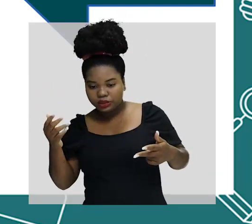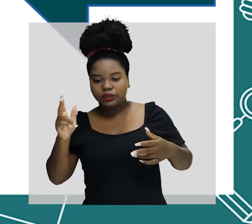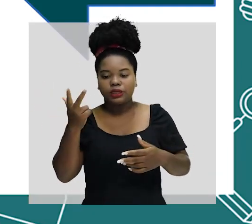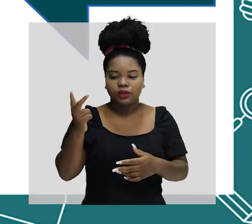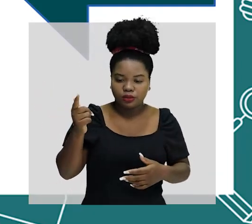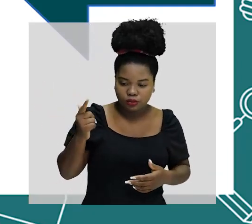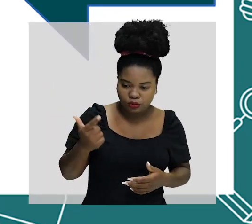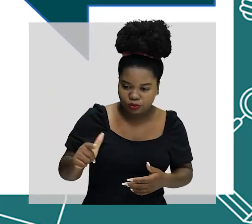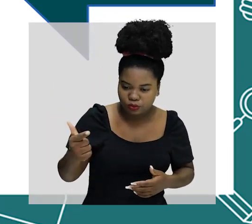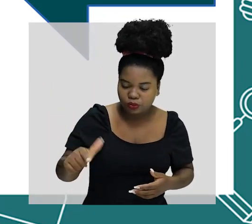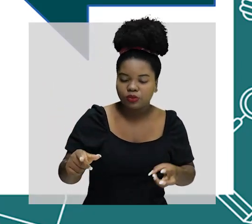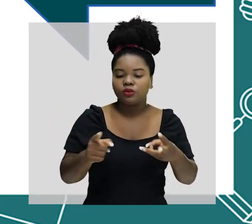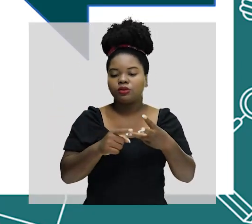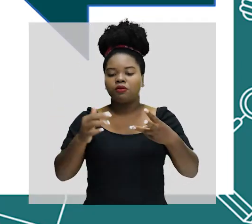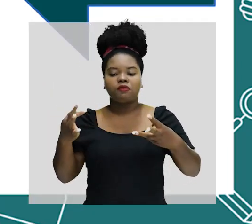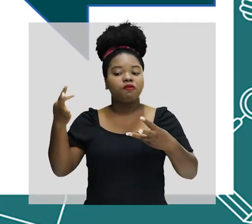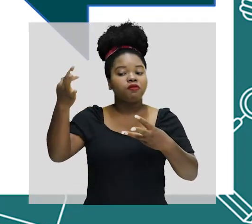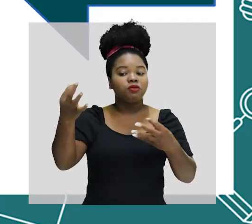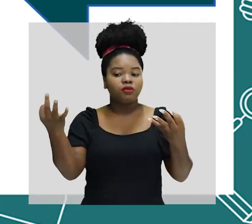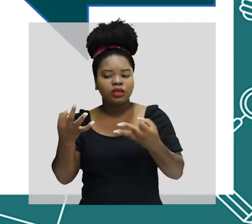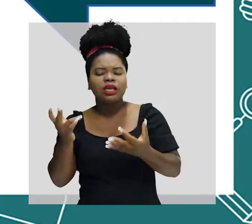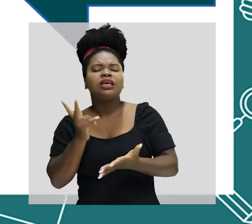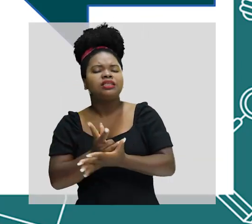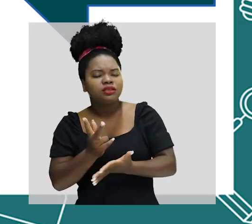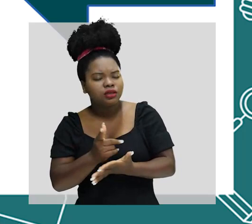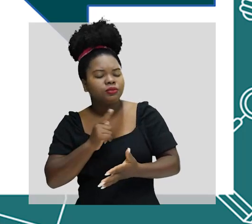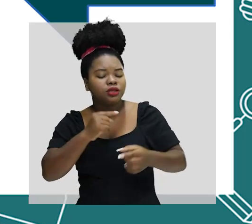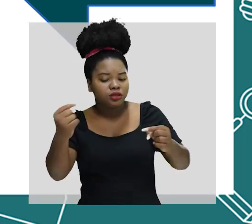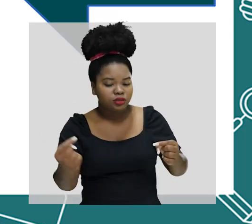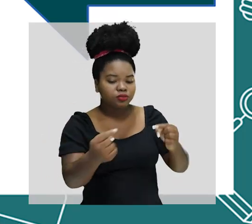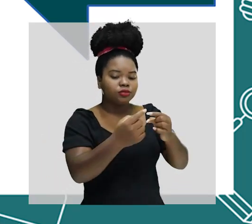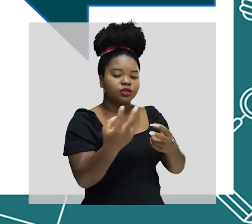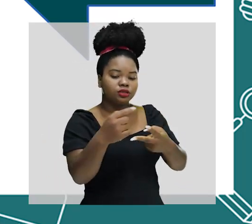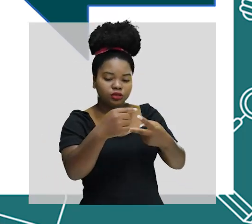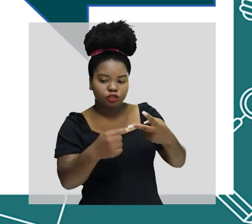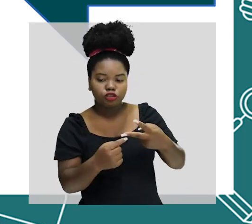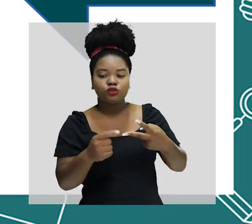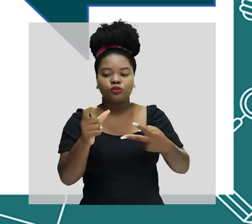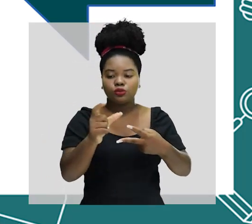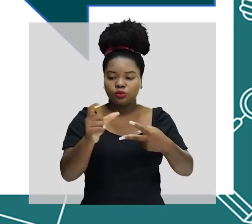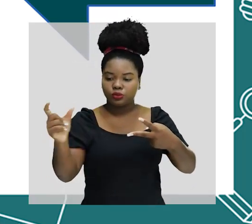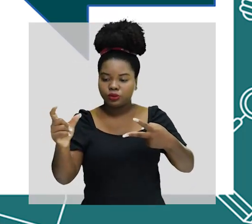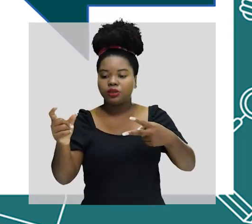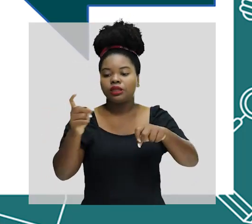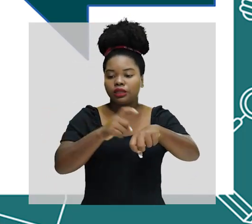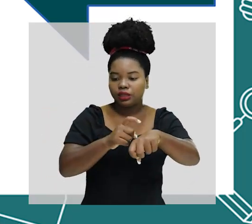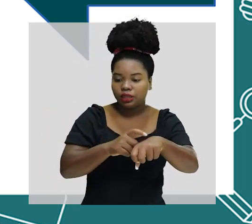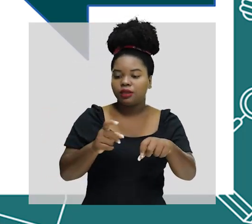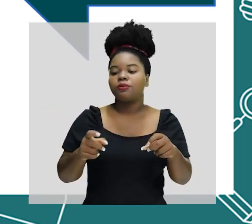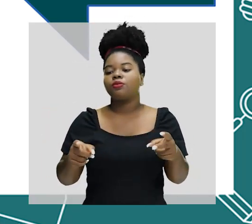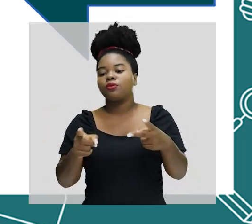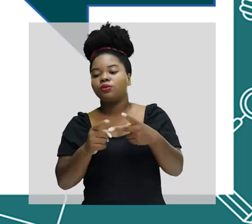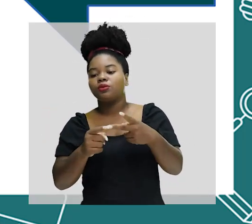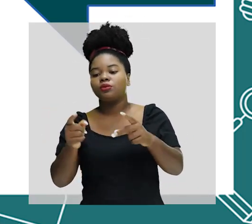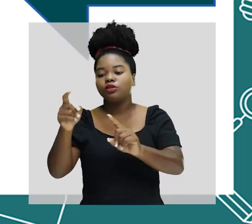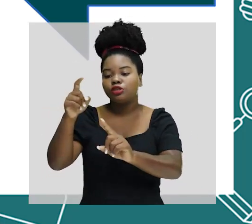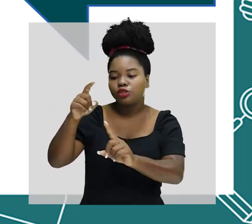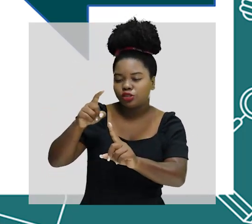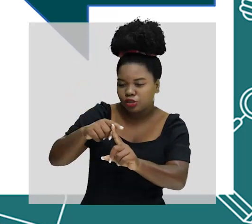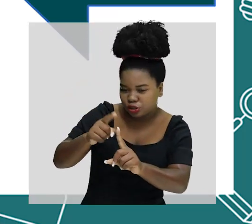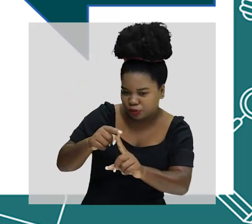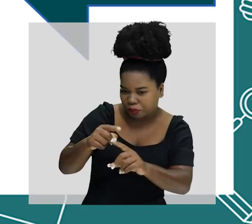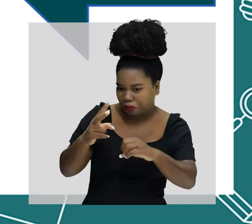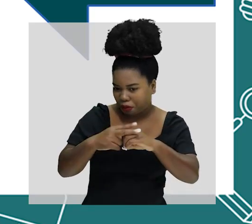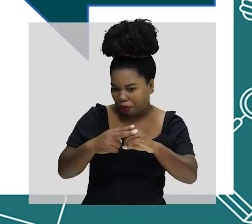o futuro perfeito, sempre tem essa combinação dessas duas palavrinhas, o tempo e o aspecto, tá? Quando